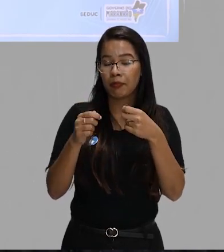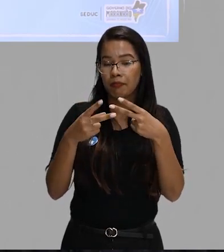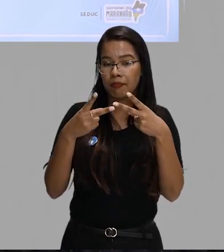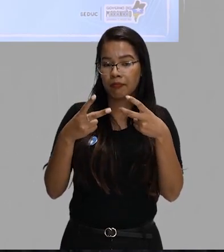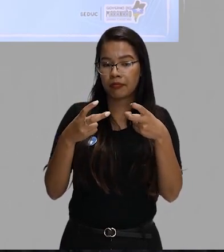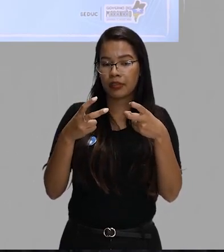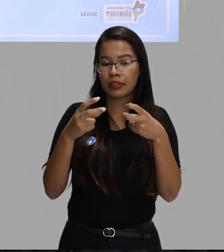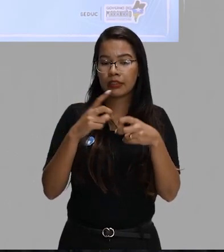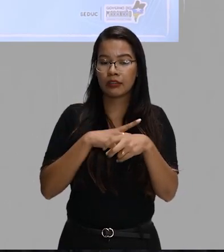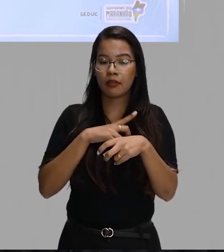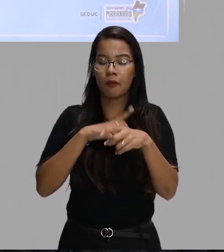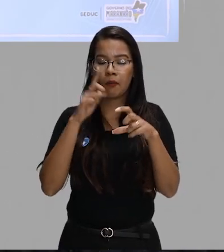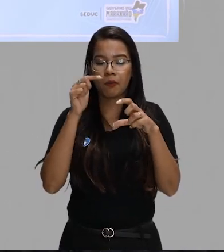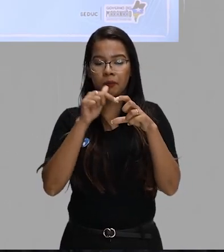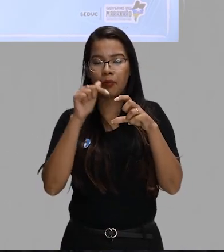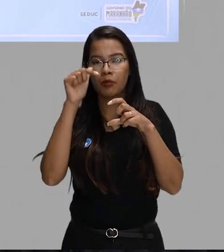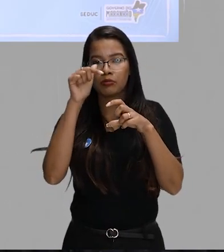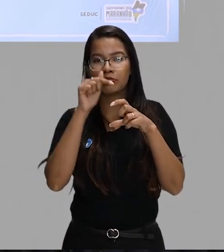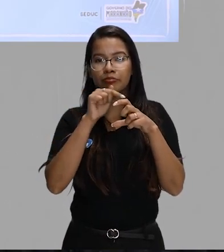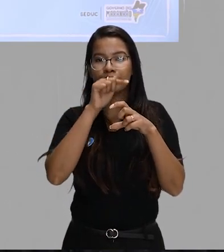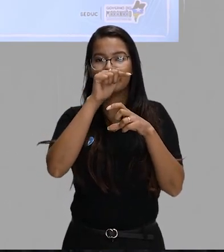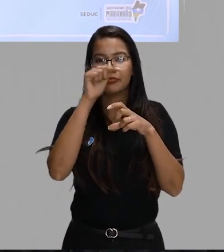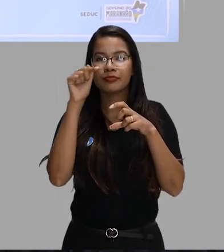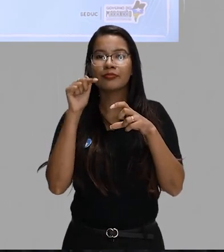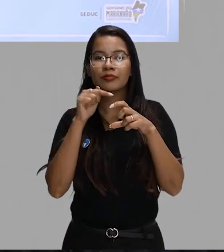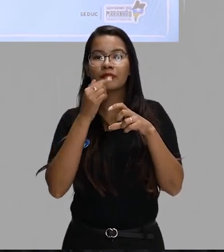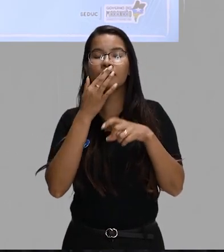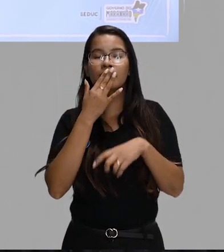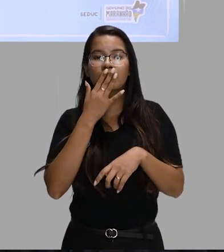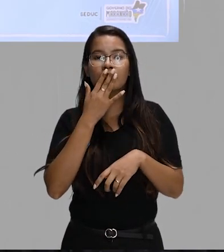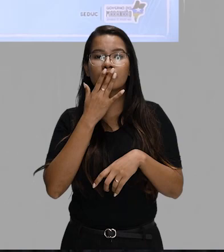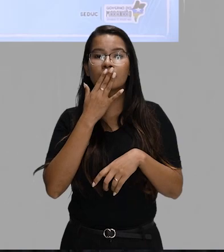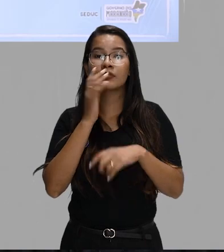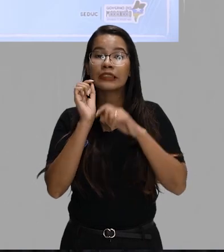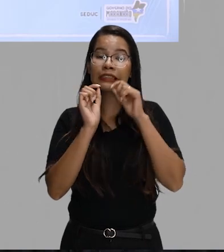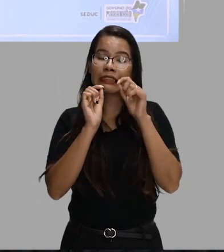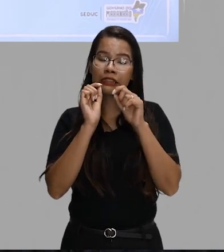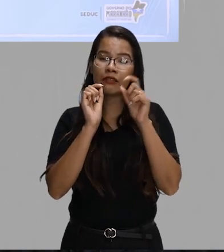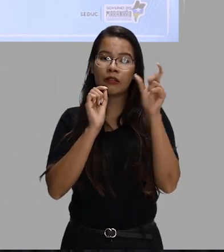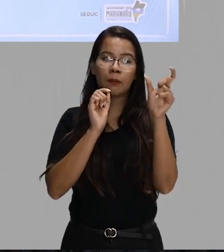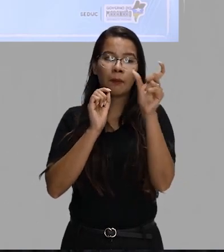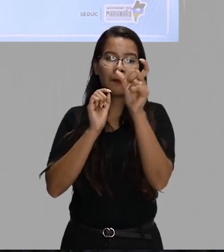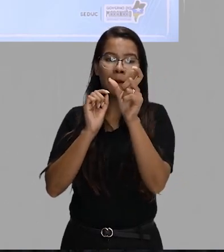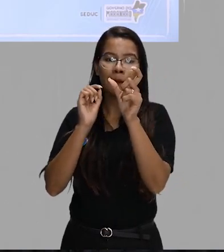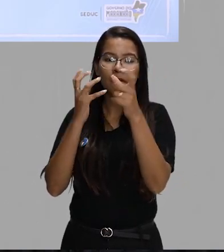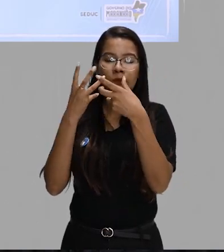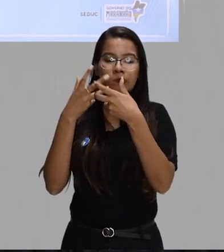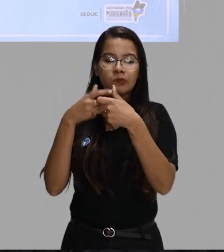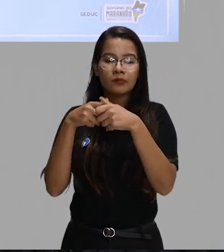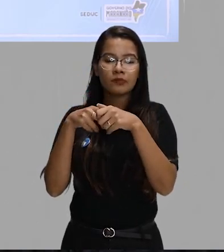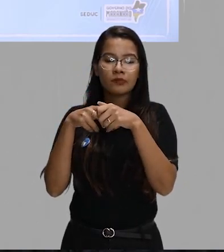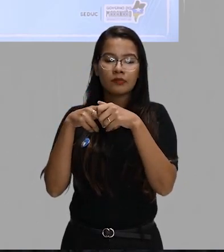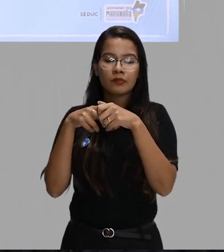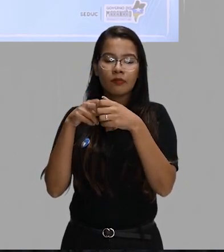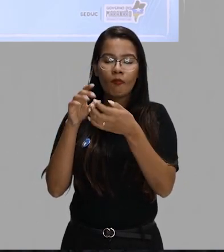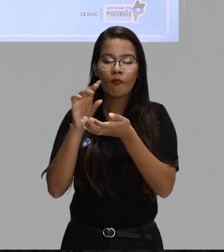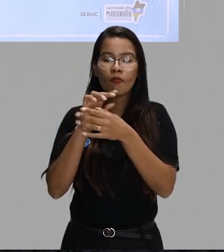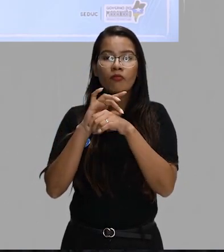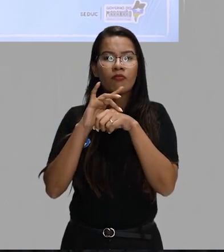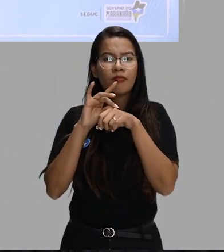dentro dessas cores que estão sendo emitidas, que são pontos escuros, totalmente escuros, pontos